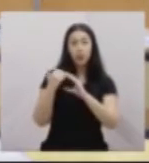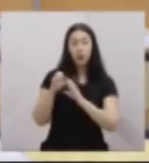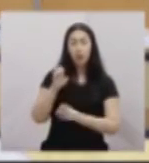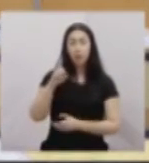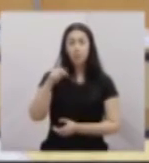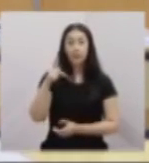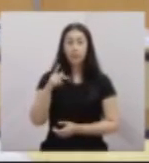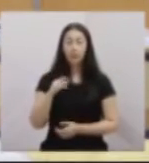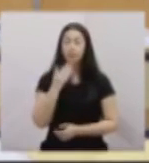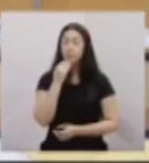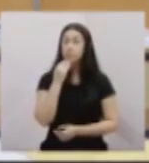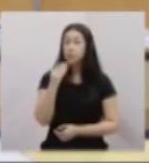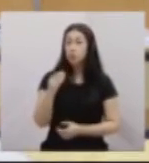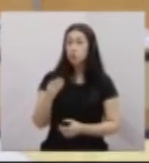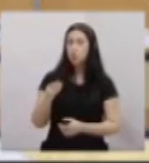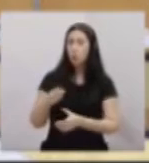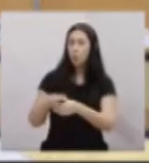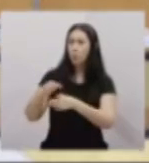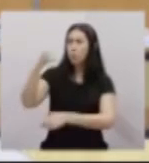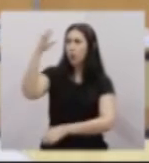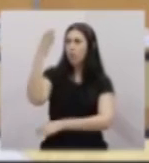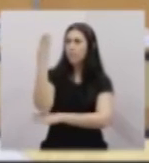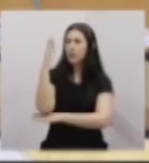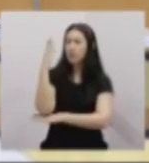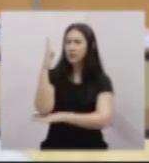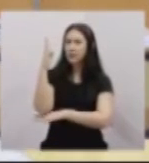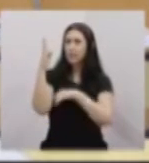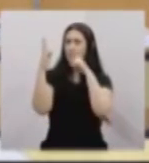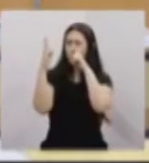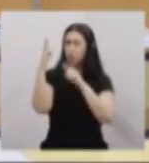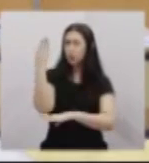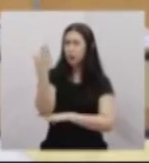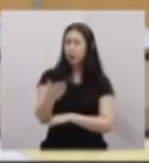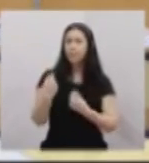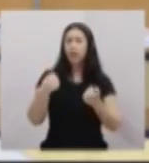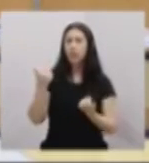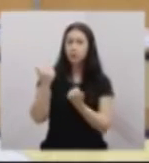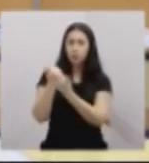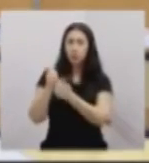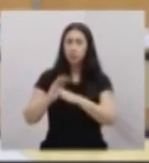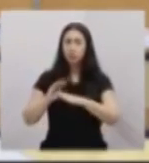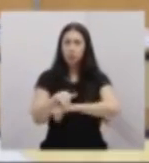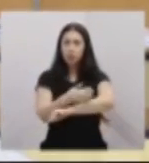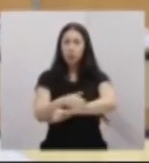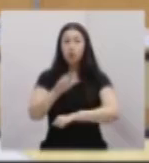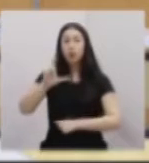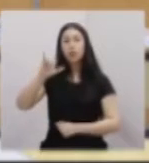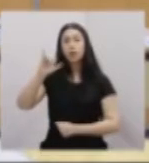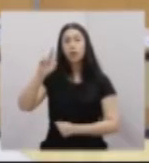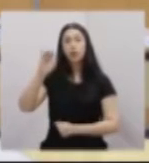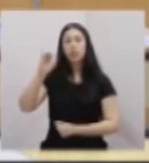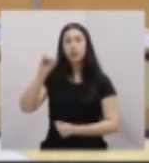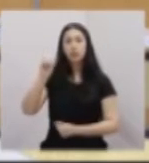EDP, solicitando a substituição de postes de madeira que apresenta risco de queda na Rua dos Lírios, em